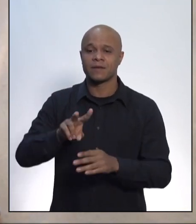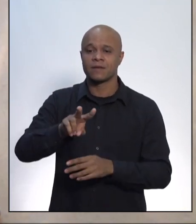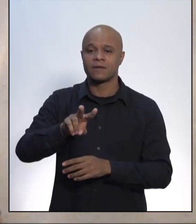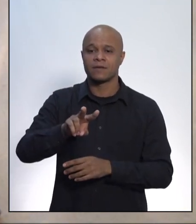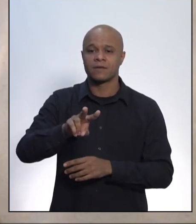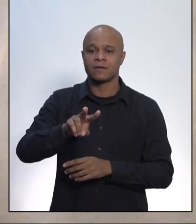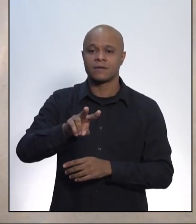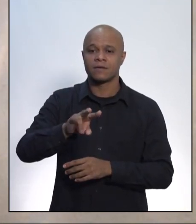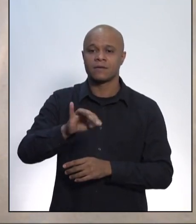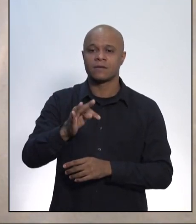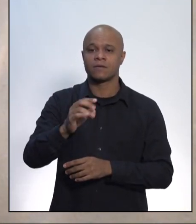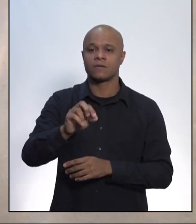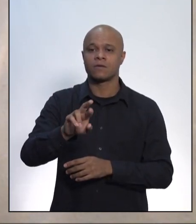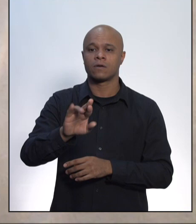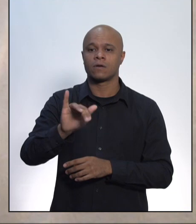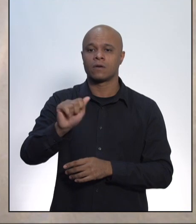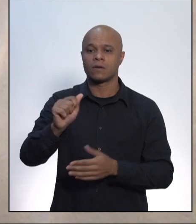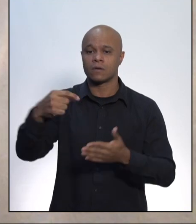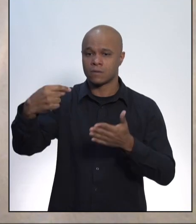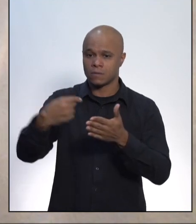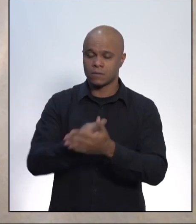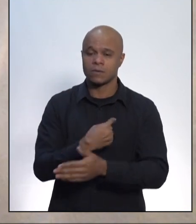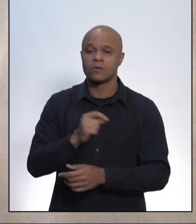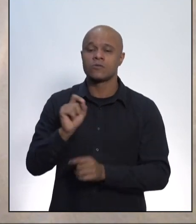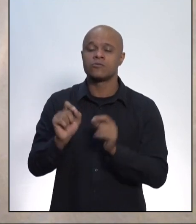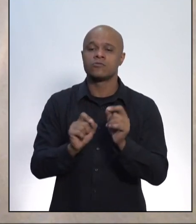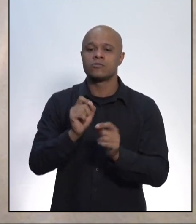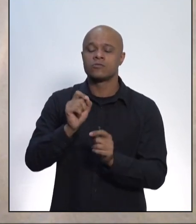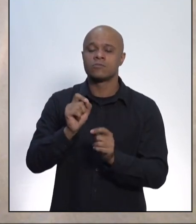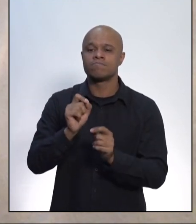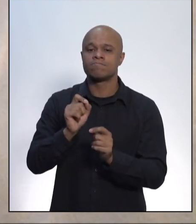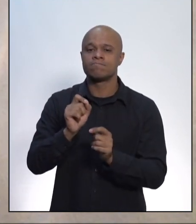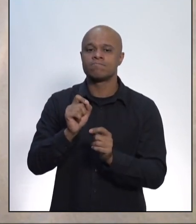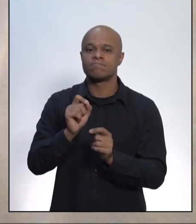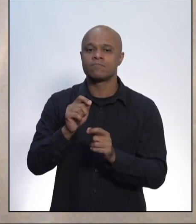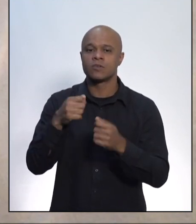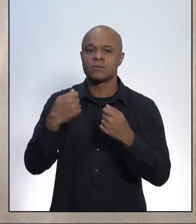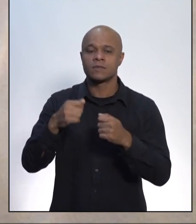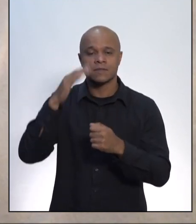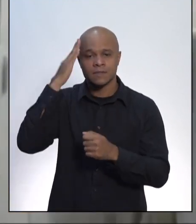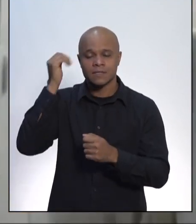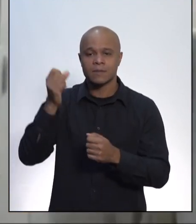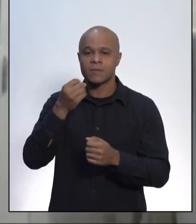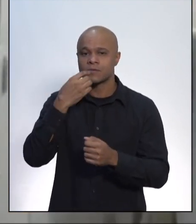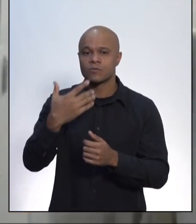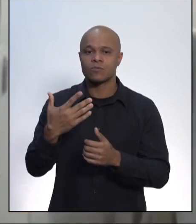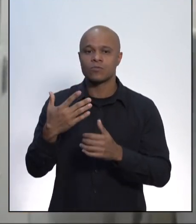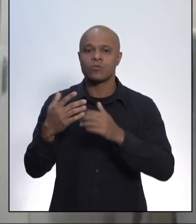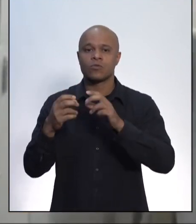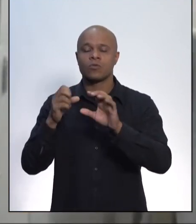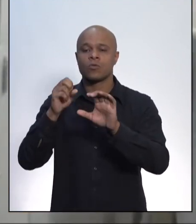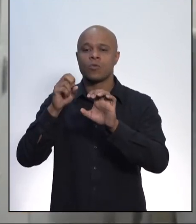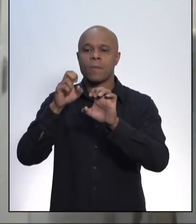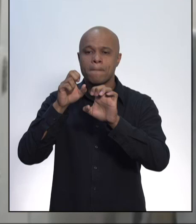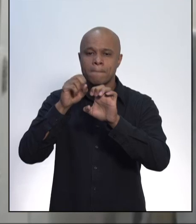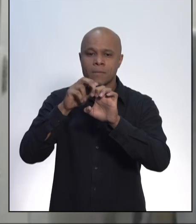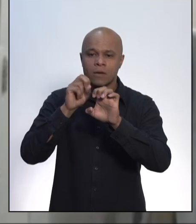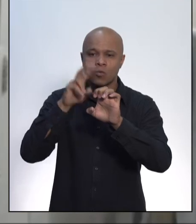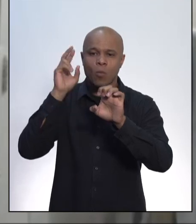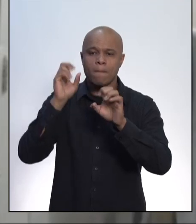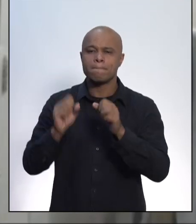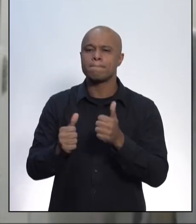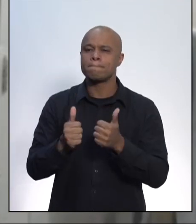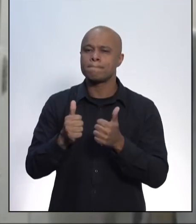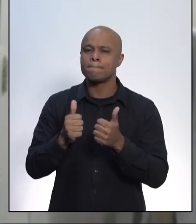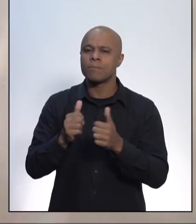perguntando aqui: o que é preciso saber para ser um bom empreendedor, Bruno? O que é preciso saber para ser um bom